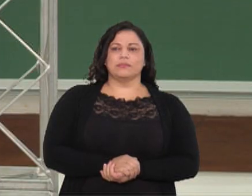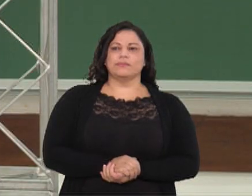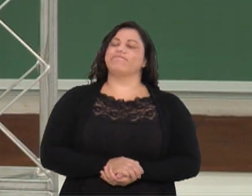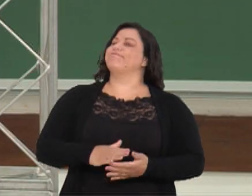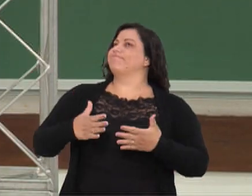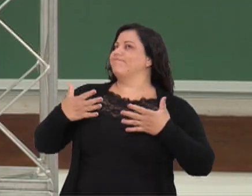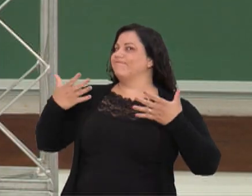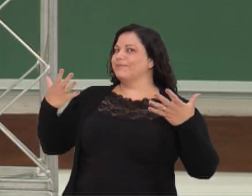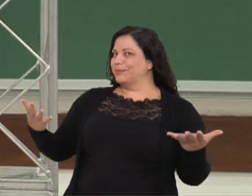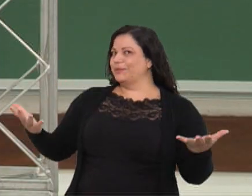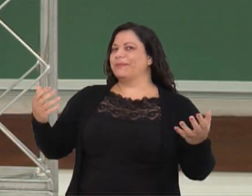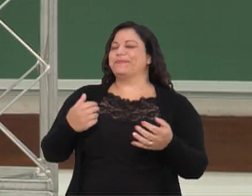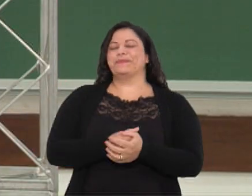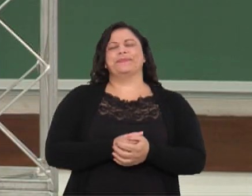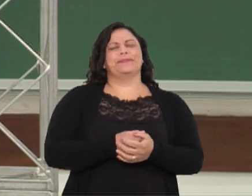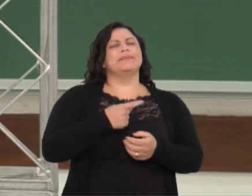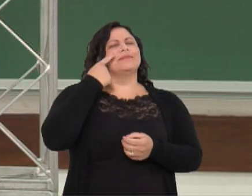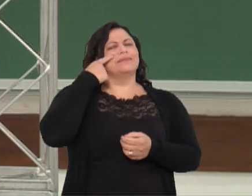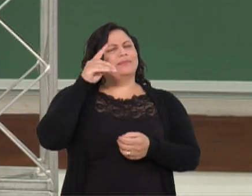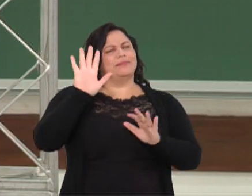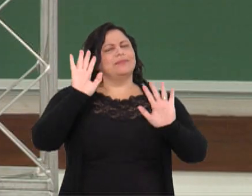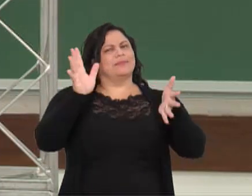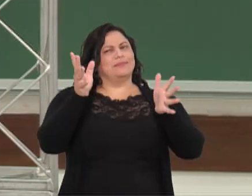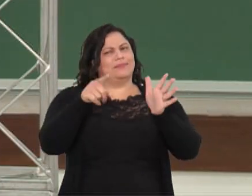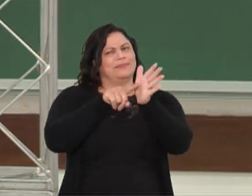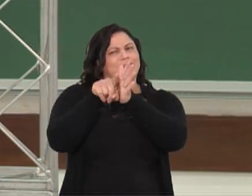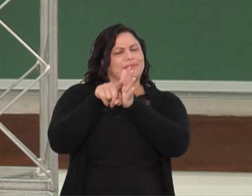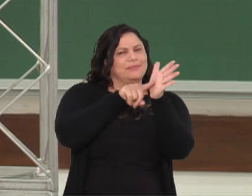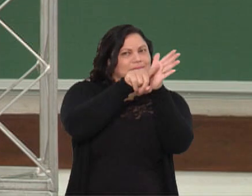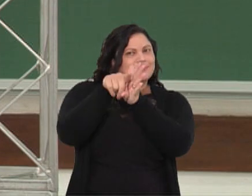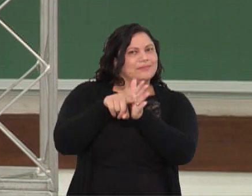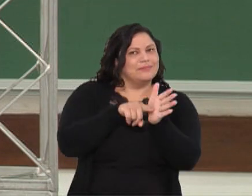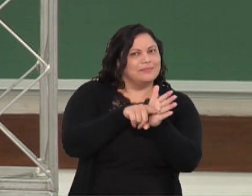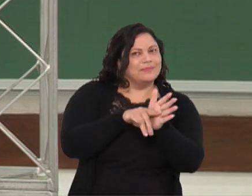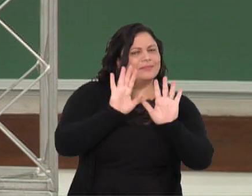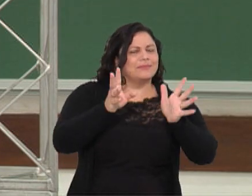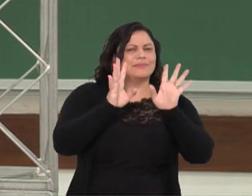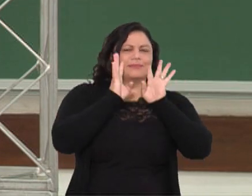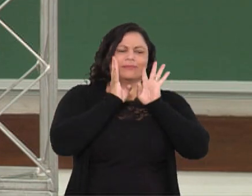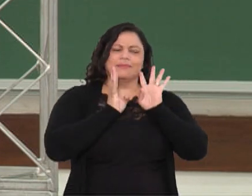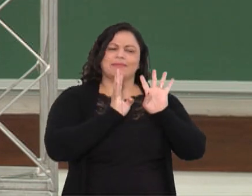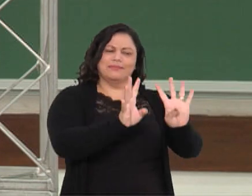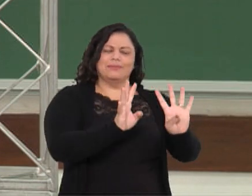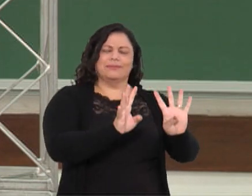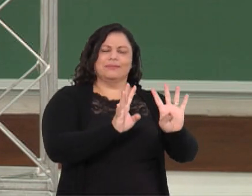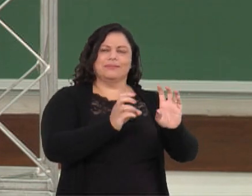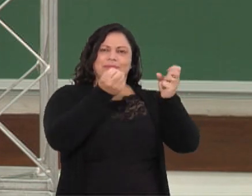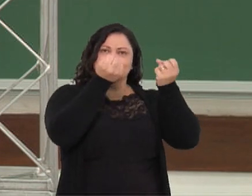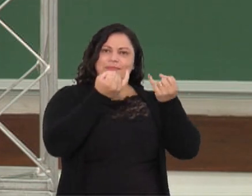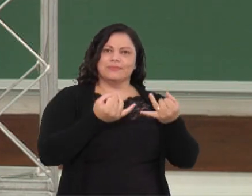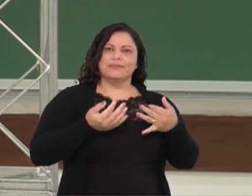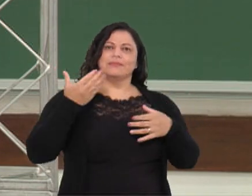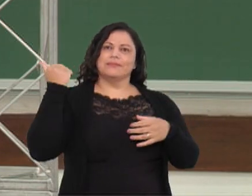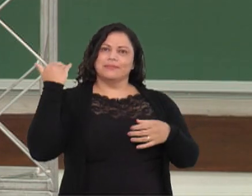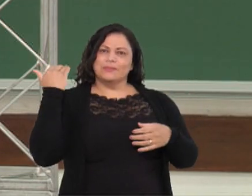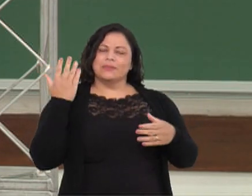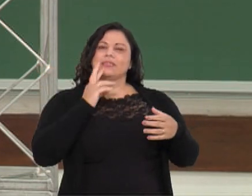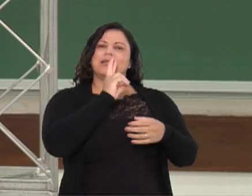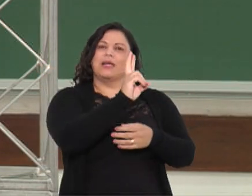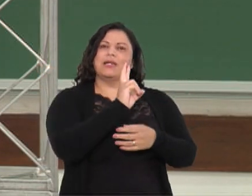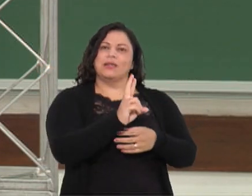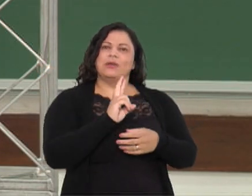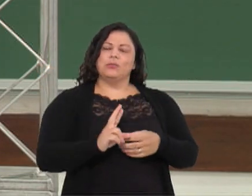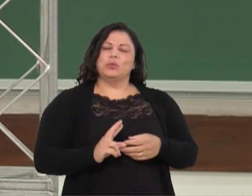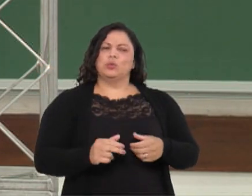Muito bem, pessoal. Espero que você tenha feito uma pesquisazinha, prestado atenção no trecho anterior e respondido com qualidade